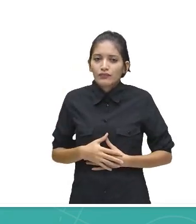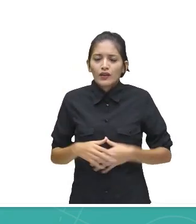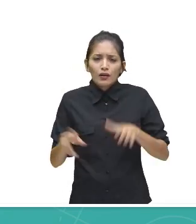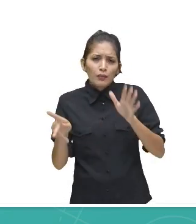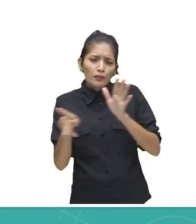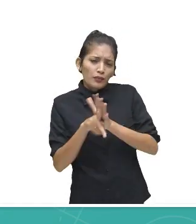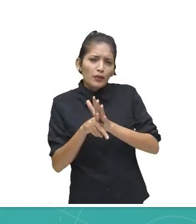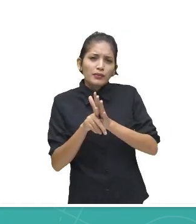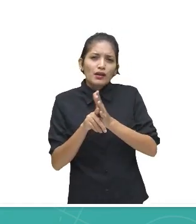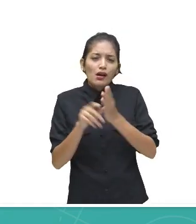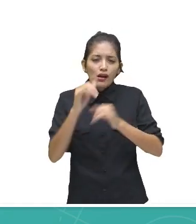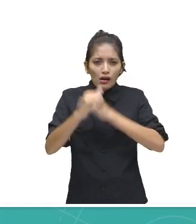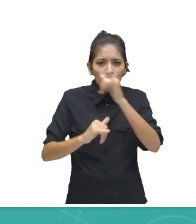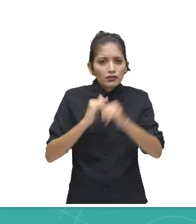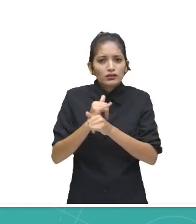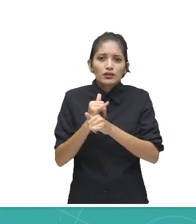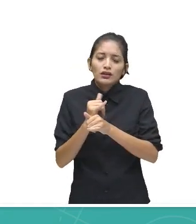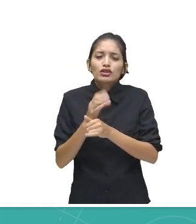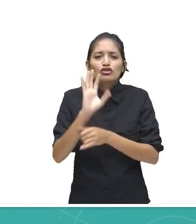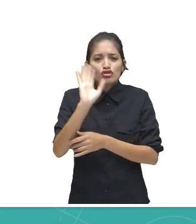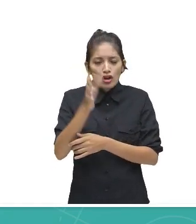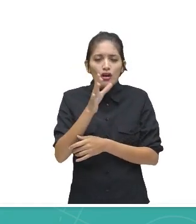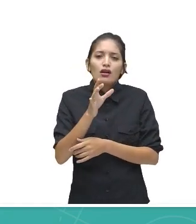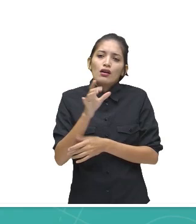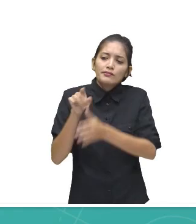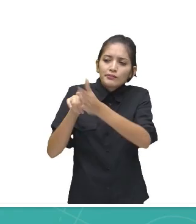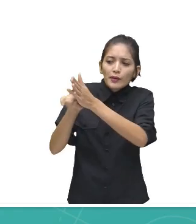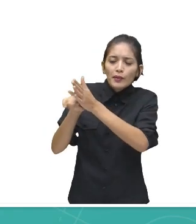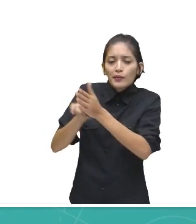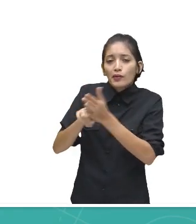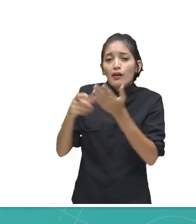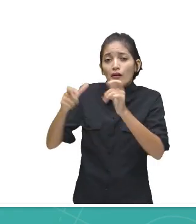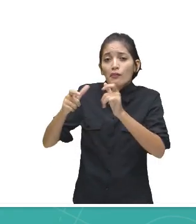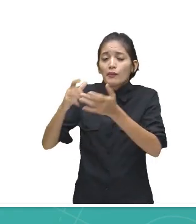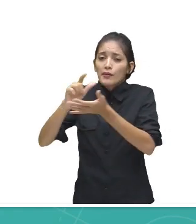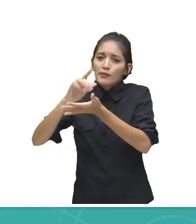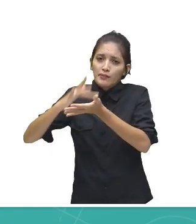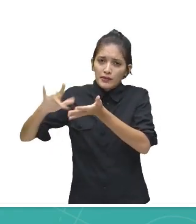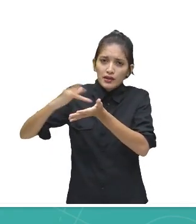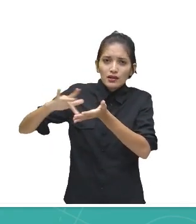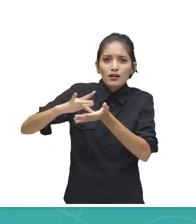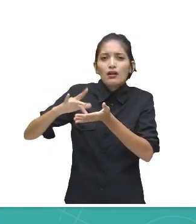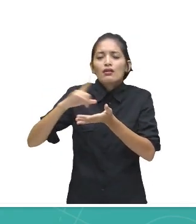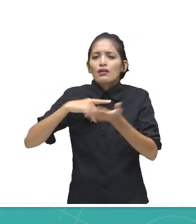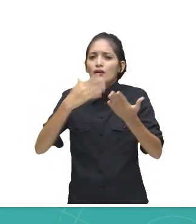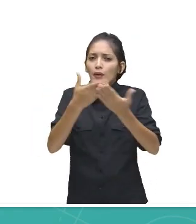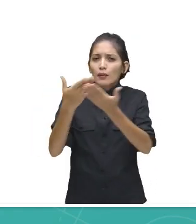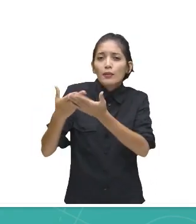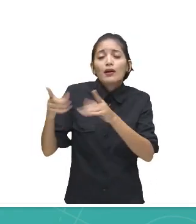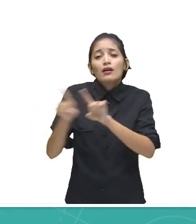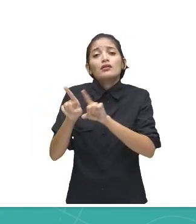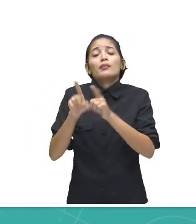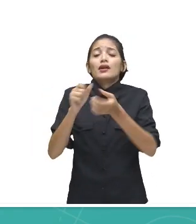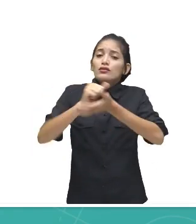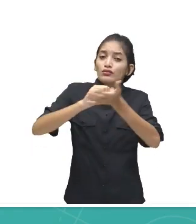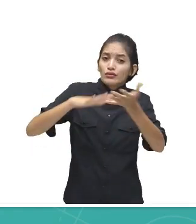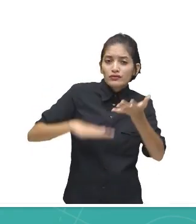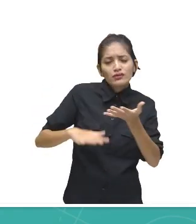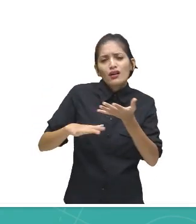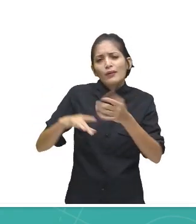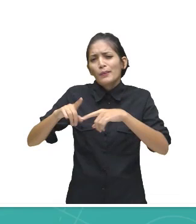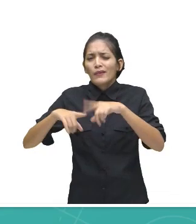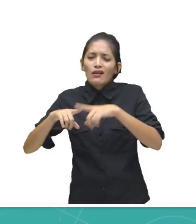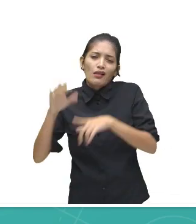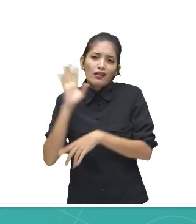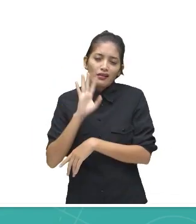internet que manda vocês para a página onde está esse caderno digital, tá? Lá onde ficam as aulas, os exercícios, material